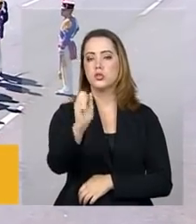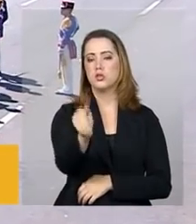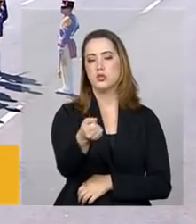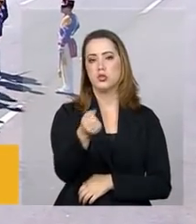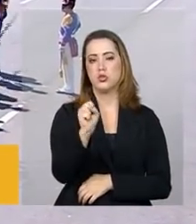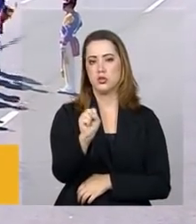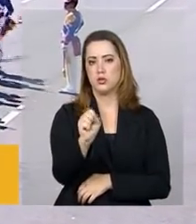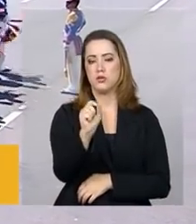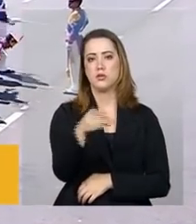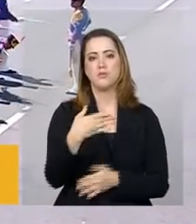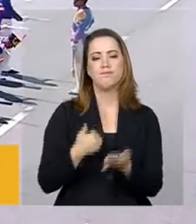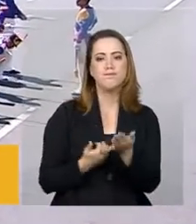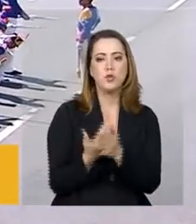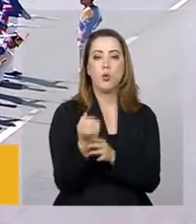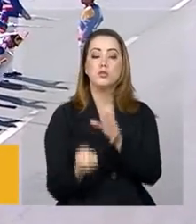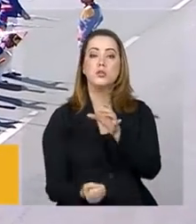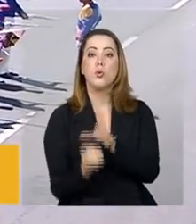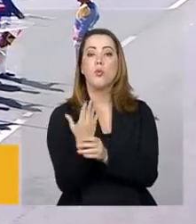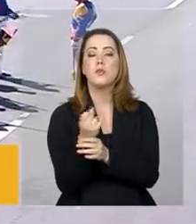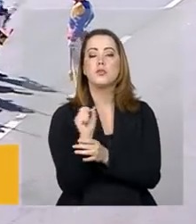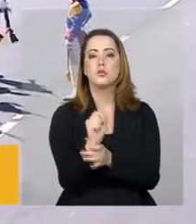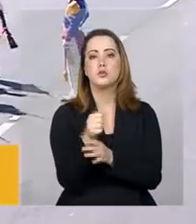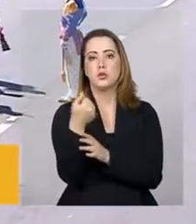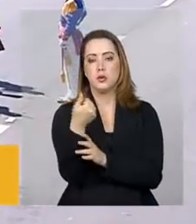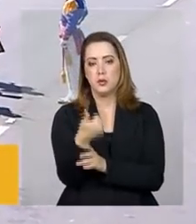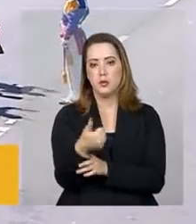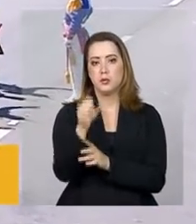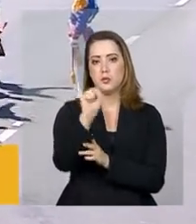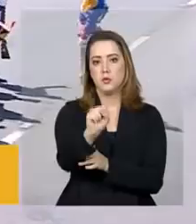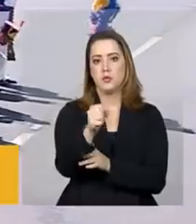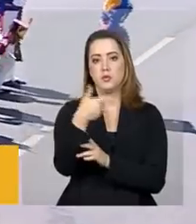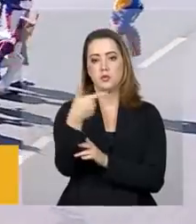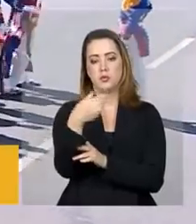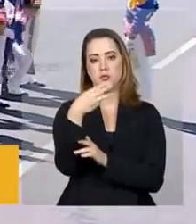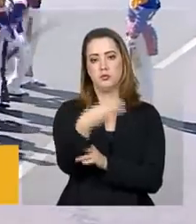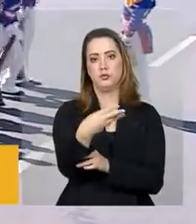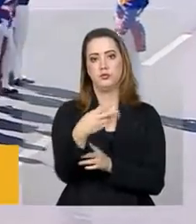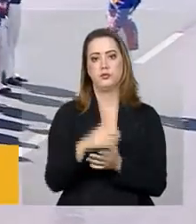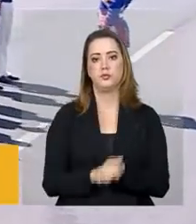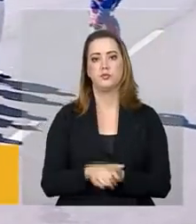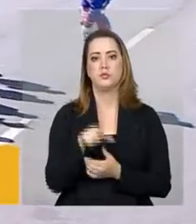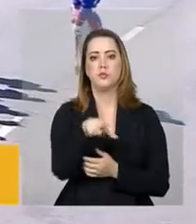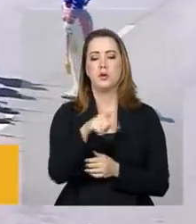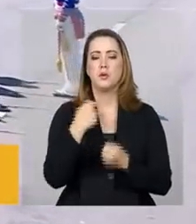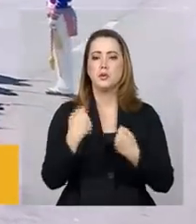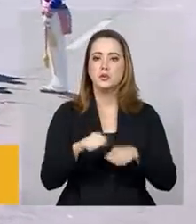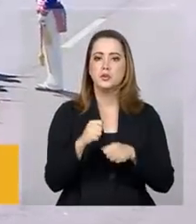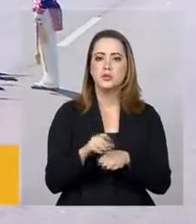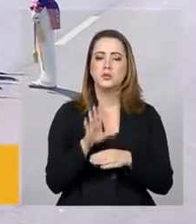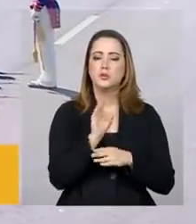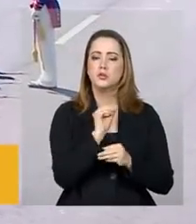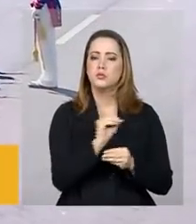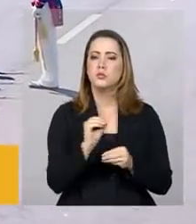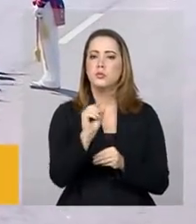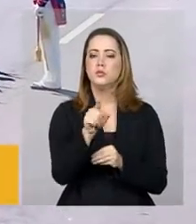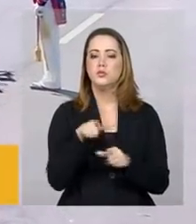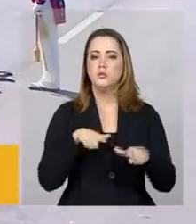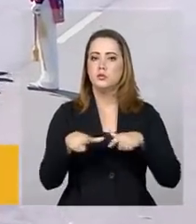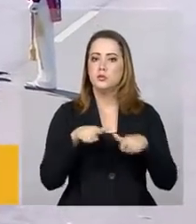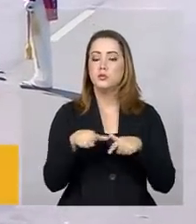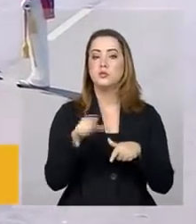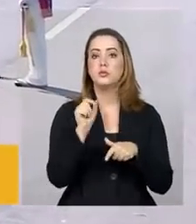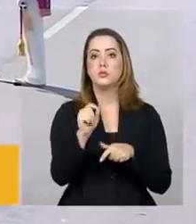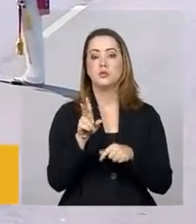em 1823. Alguns dos atributos necessários aos que integram a Guarda